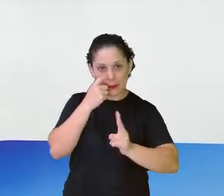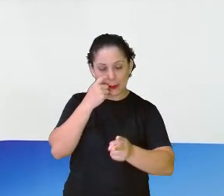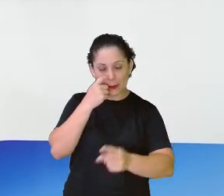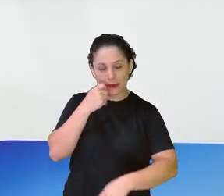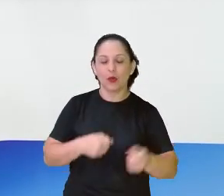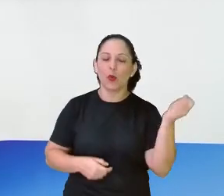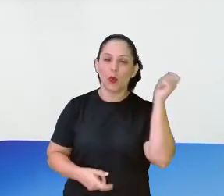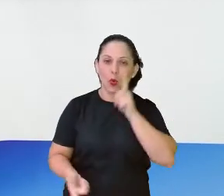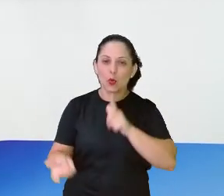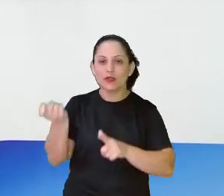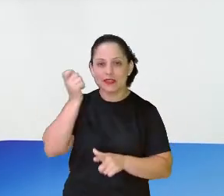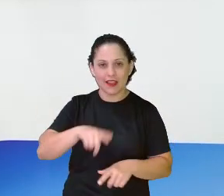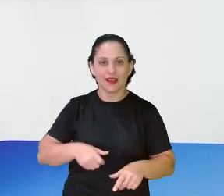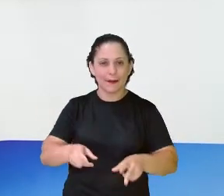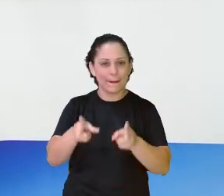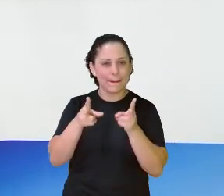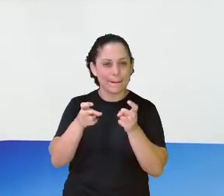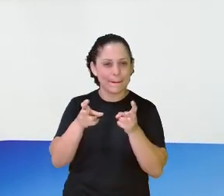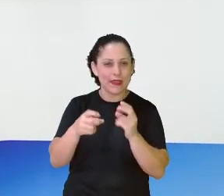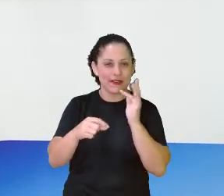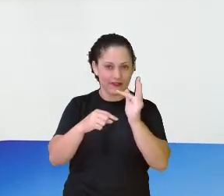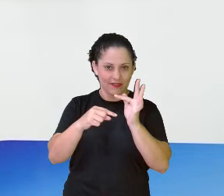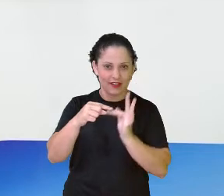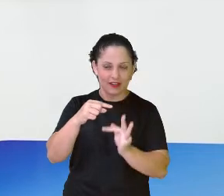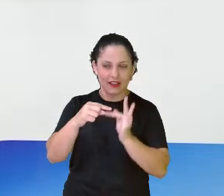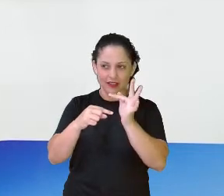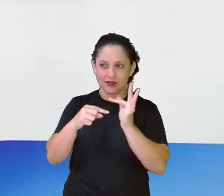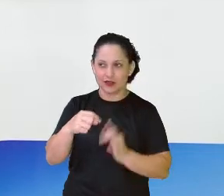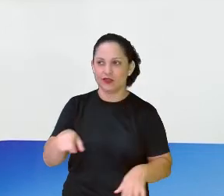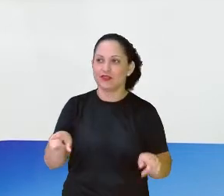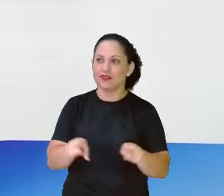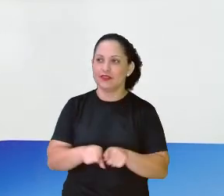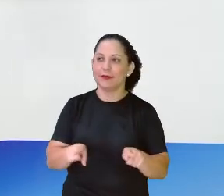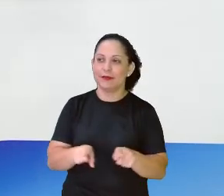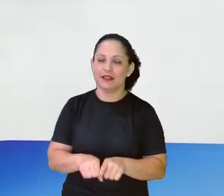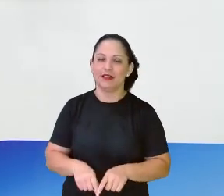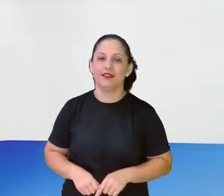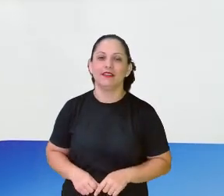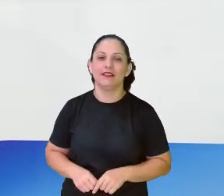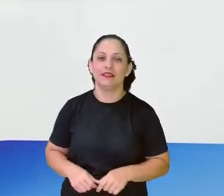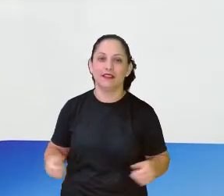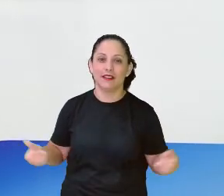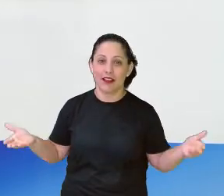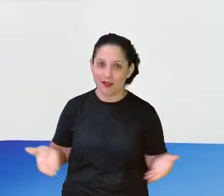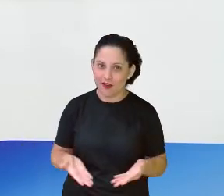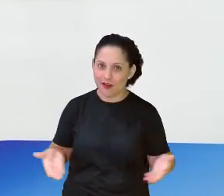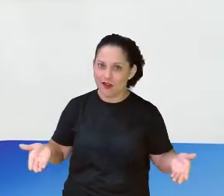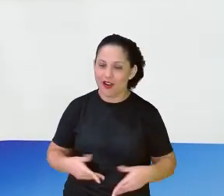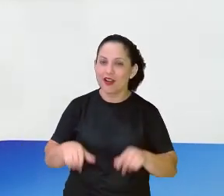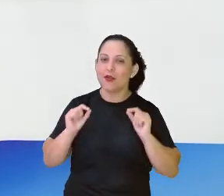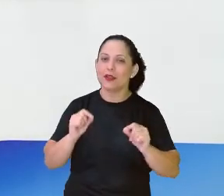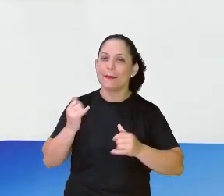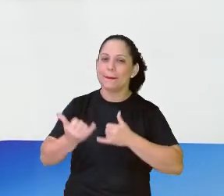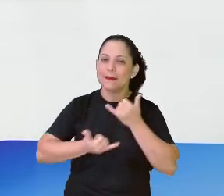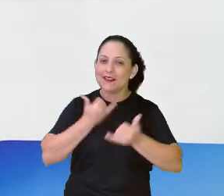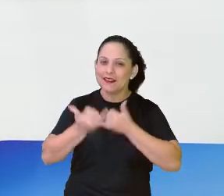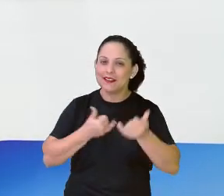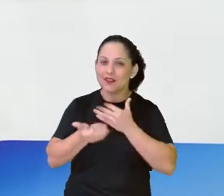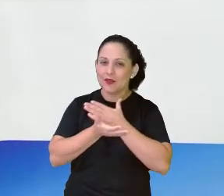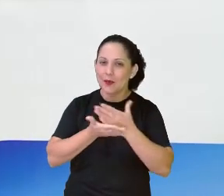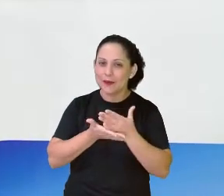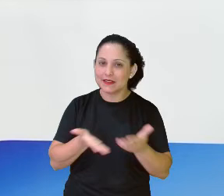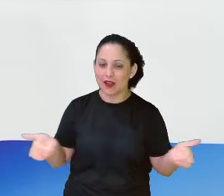gente consegue verificar as frações também. E agora a gente vai começar a brincadeira. Hoje eu vou ficar aqui